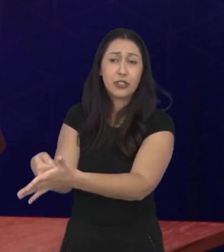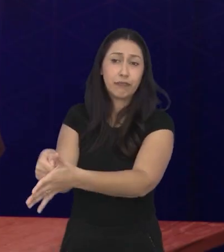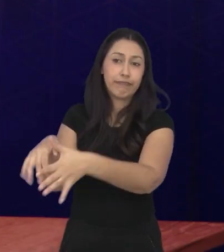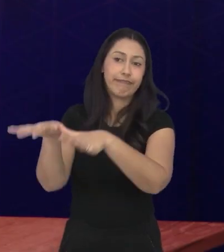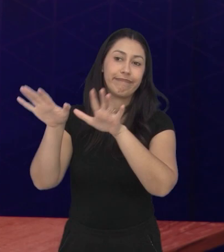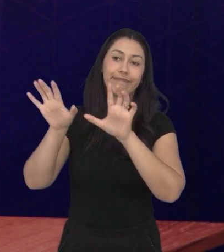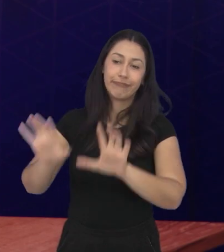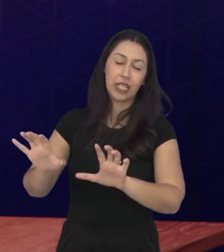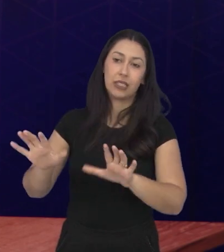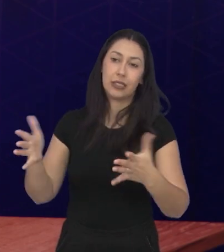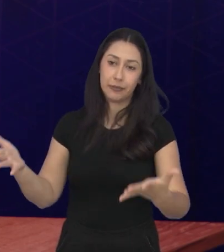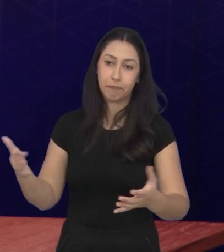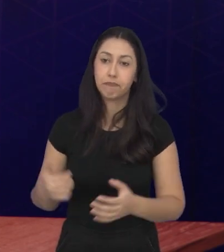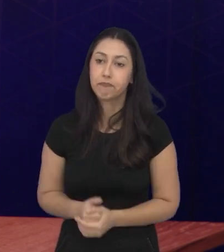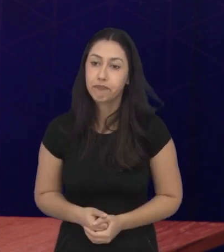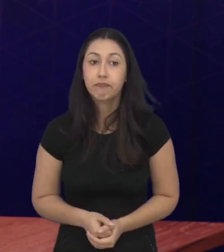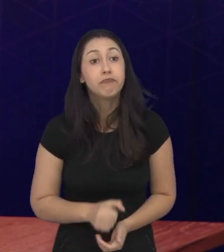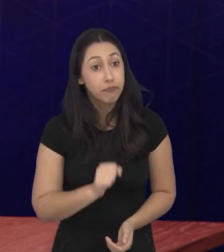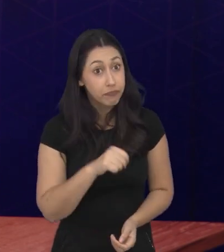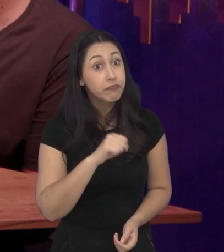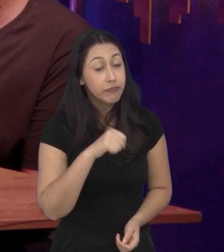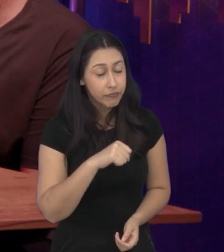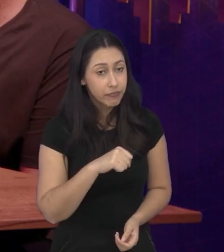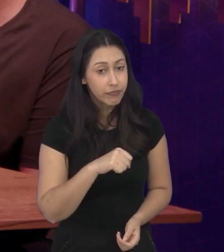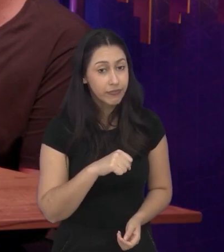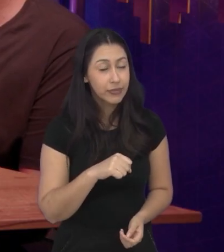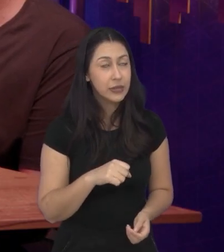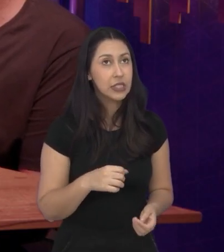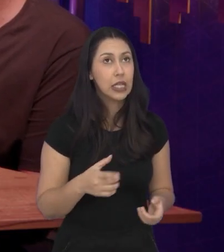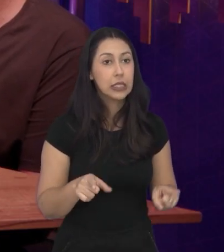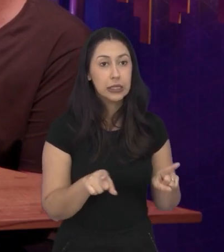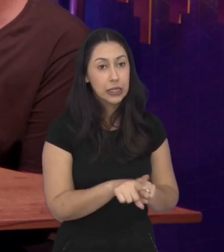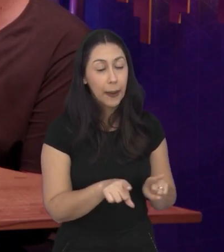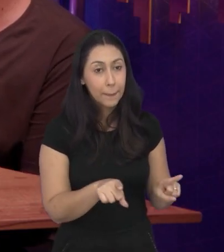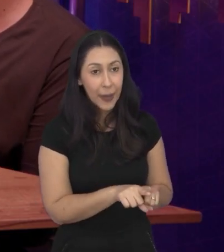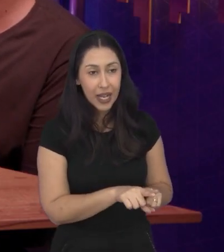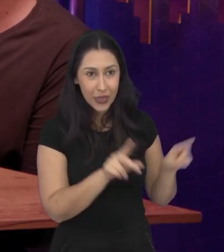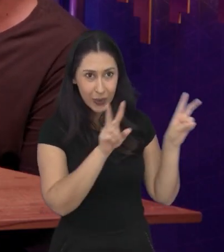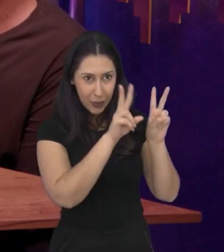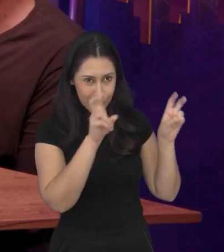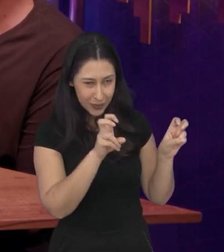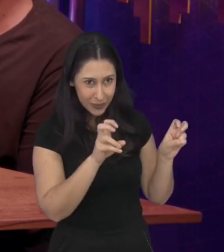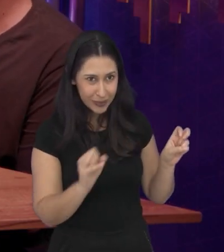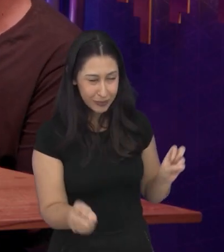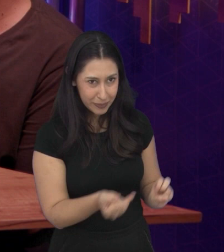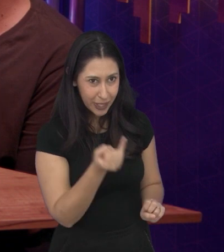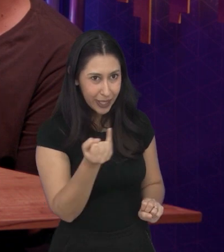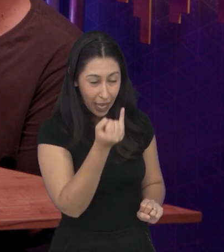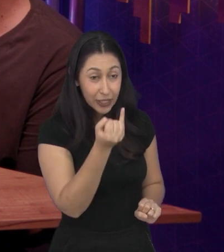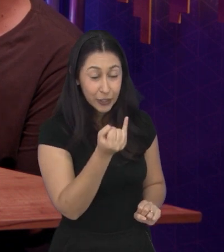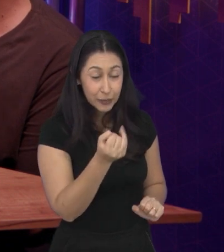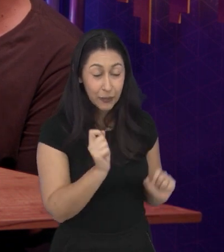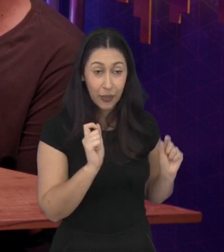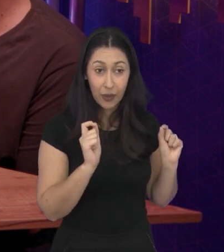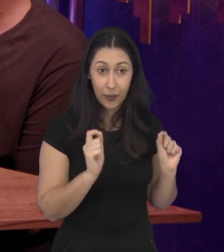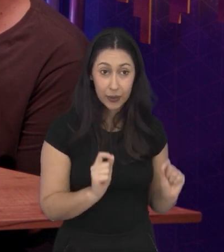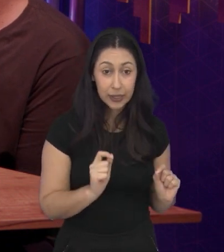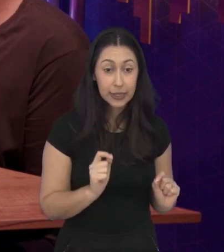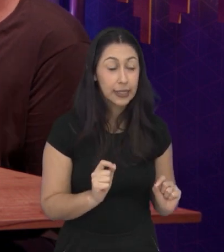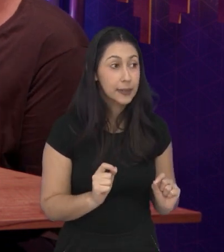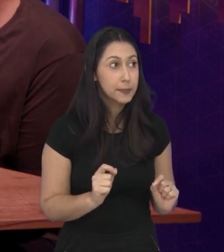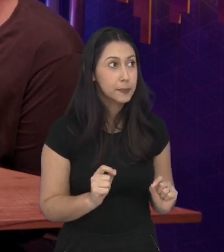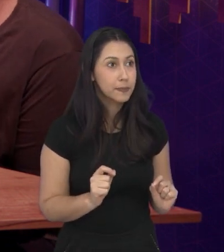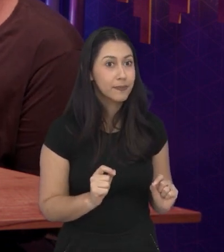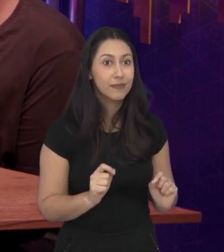ela confia, né, as pessoas próximas dela, falaram. Uhum. Uma outra questão importante para a gente falar sobre escolhas